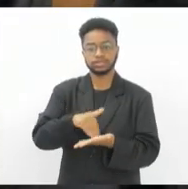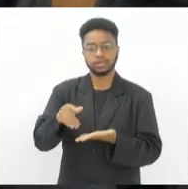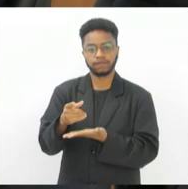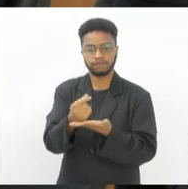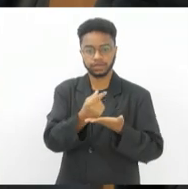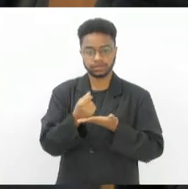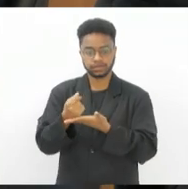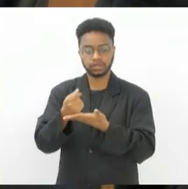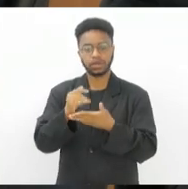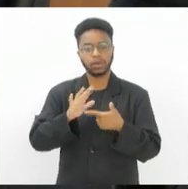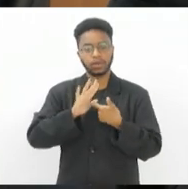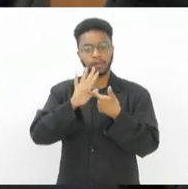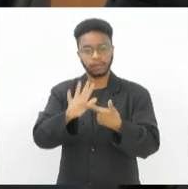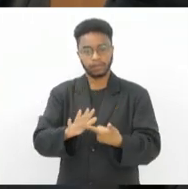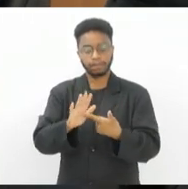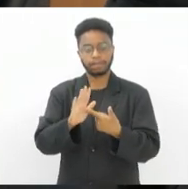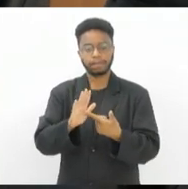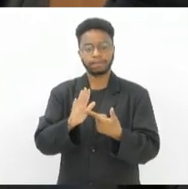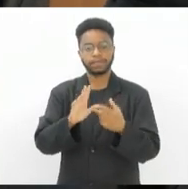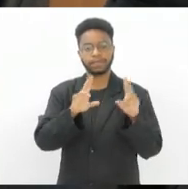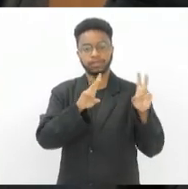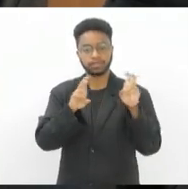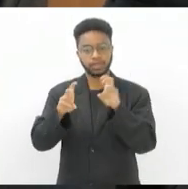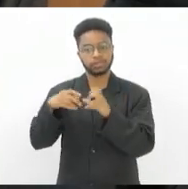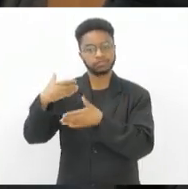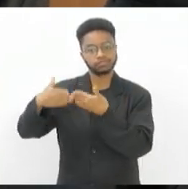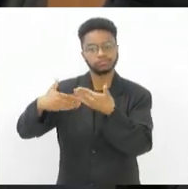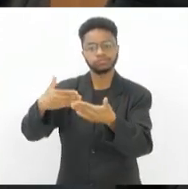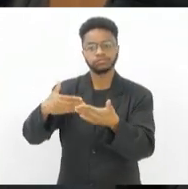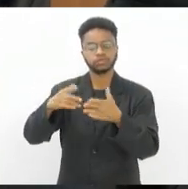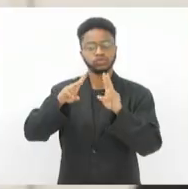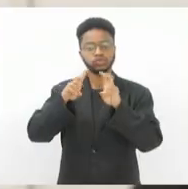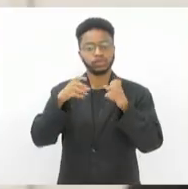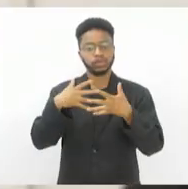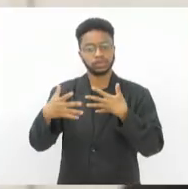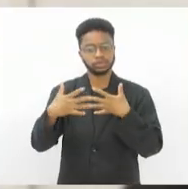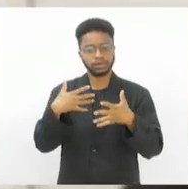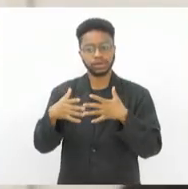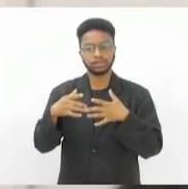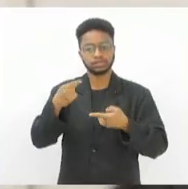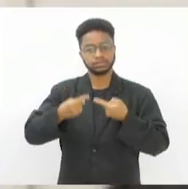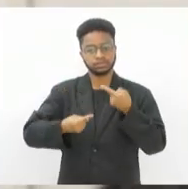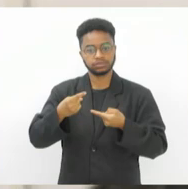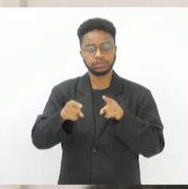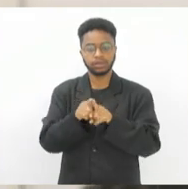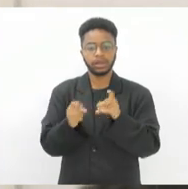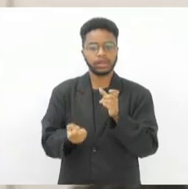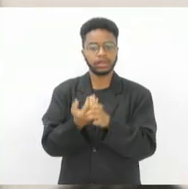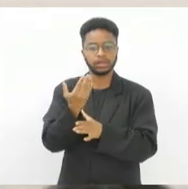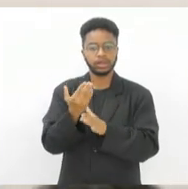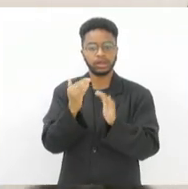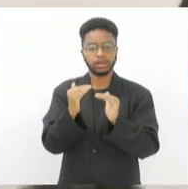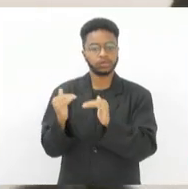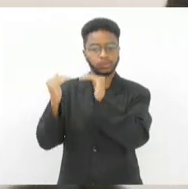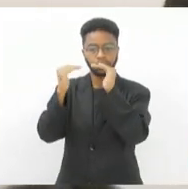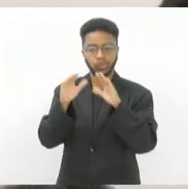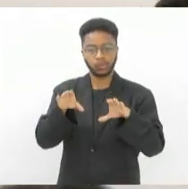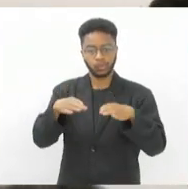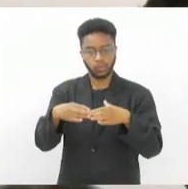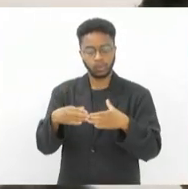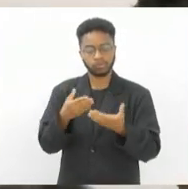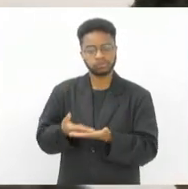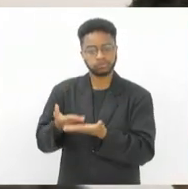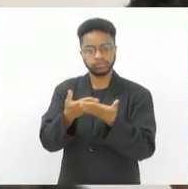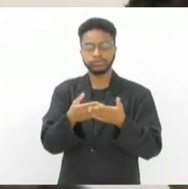Fazenda declararam que a pasta tem avançado na questão da transparência, com a criação de uma superintendência sobre o tema e com